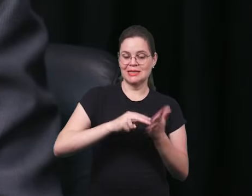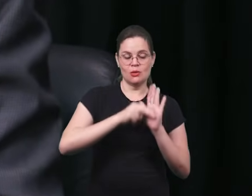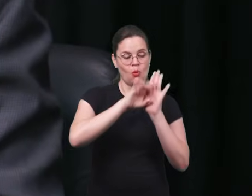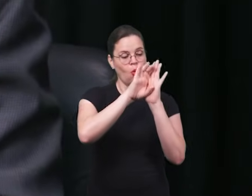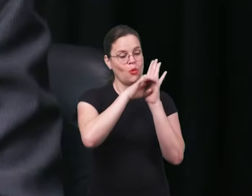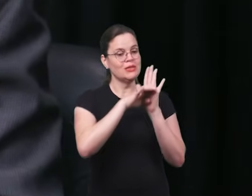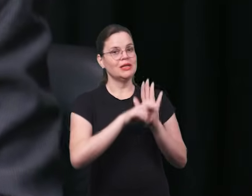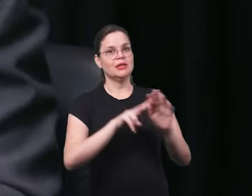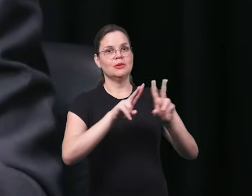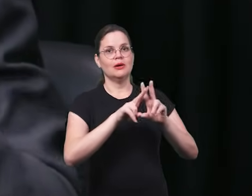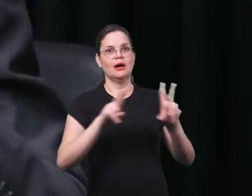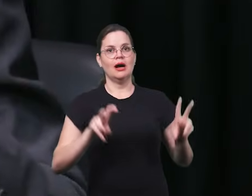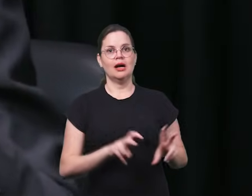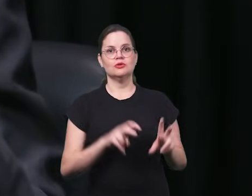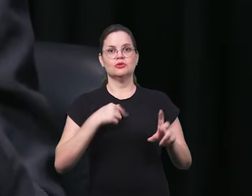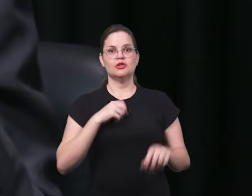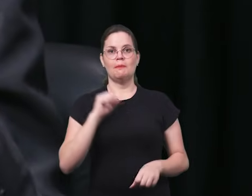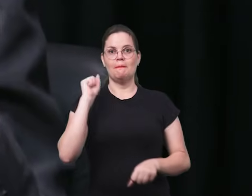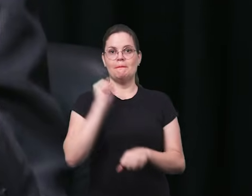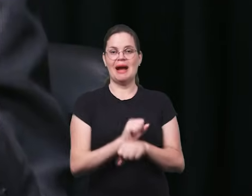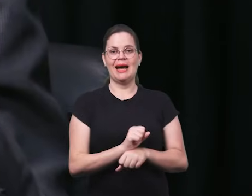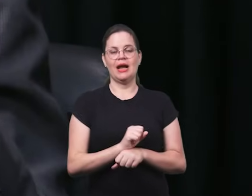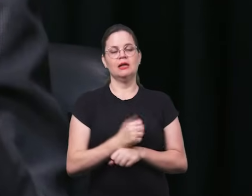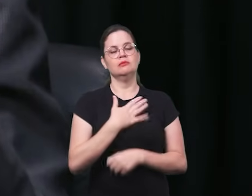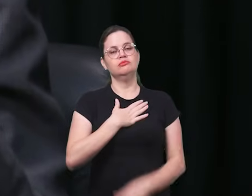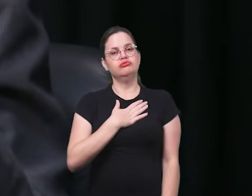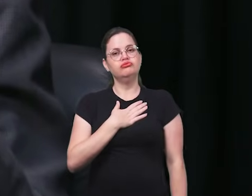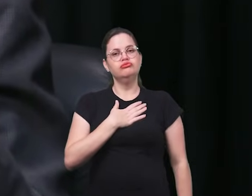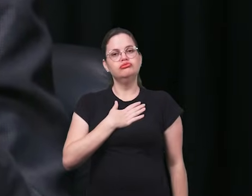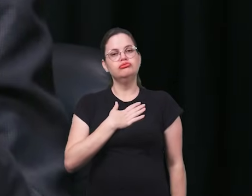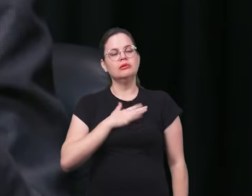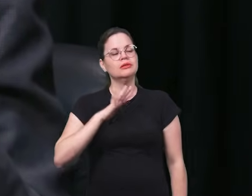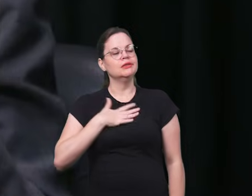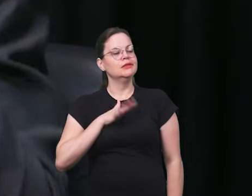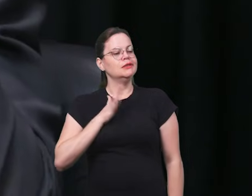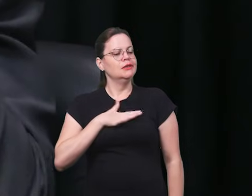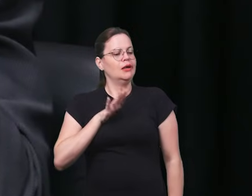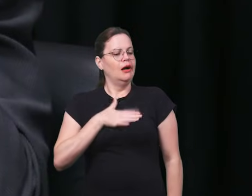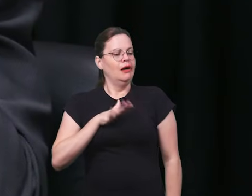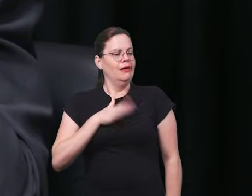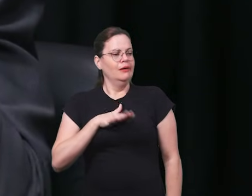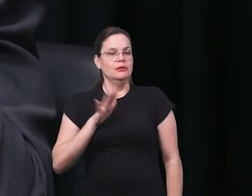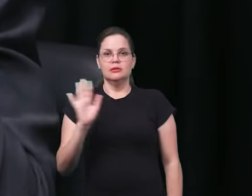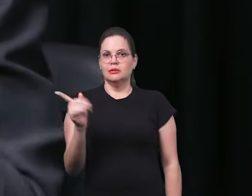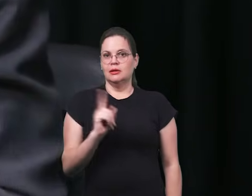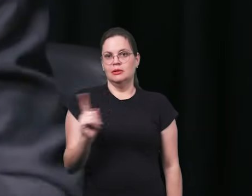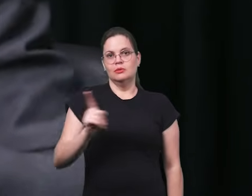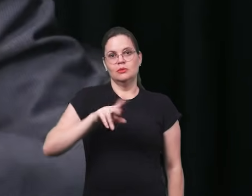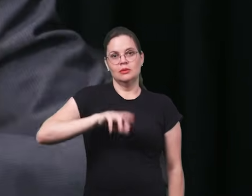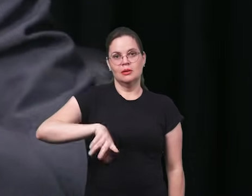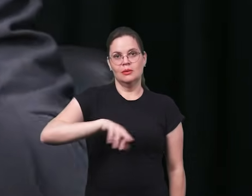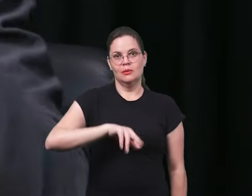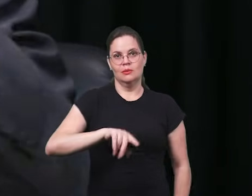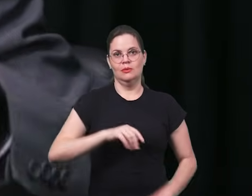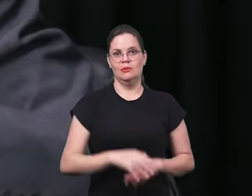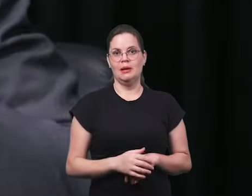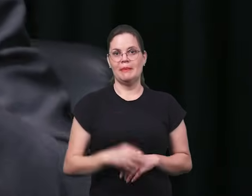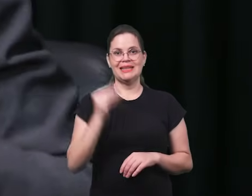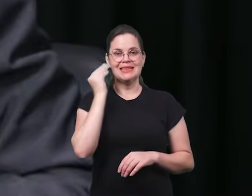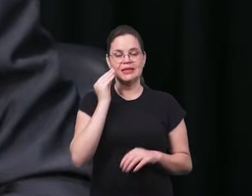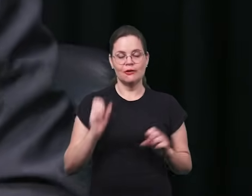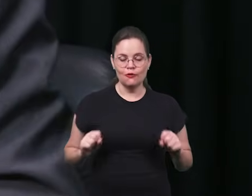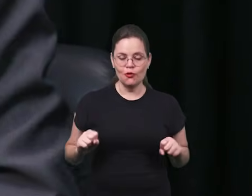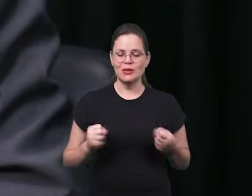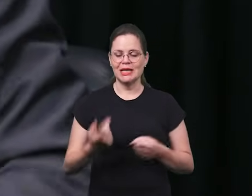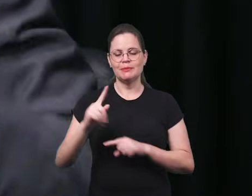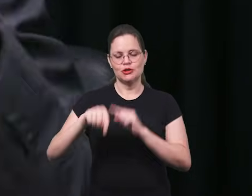de cessar a obra, né? Como um motivo de restabelecer